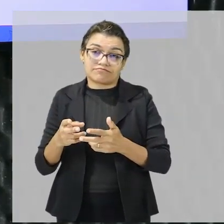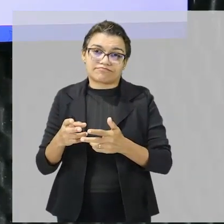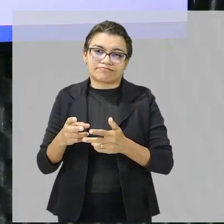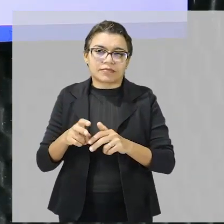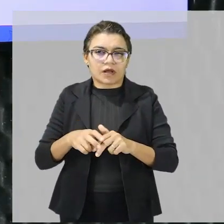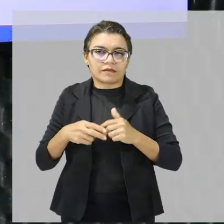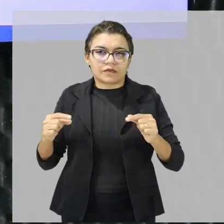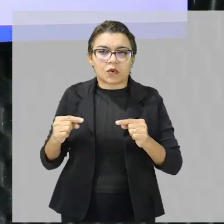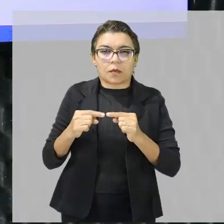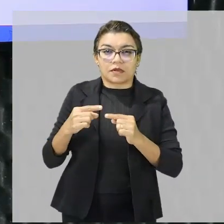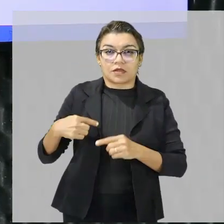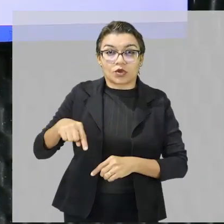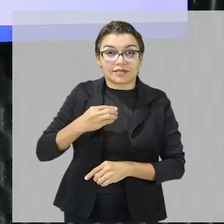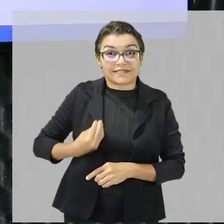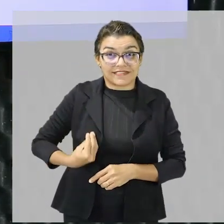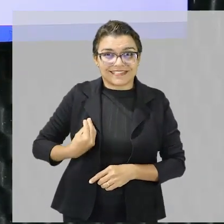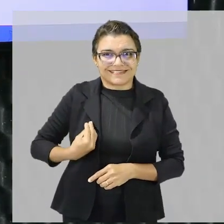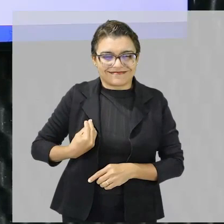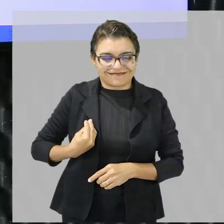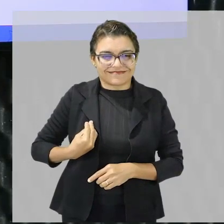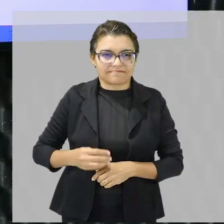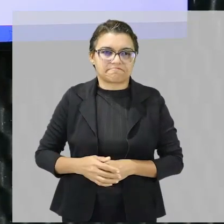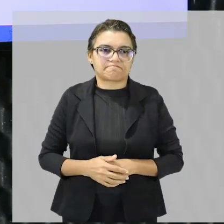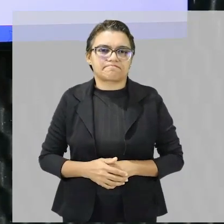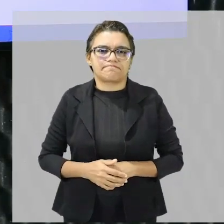correto? Olha só.